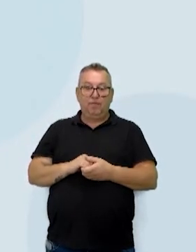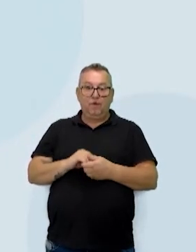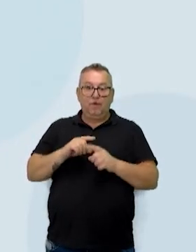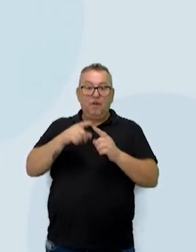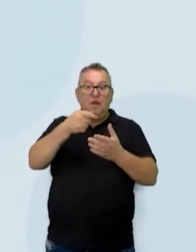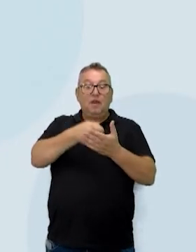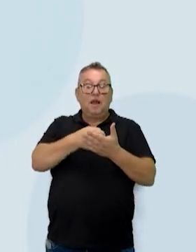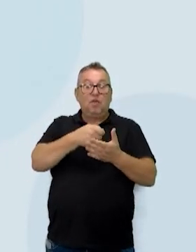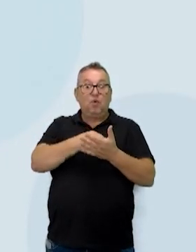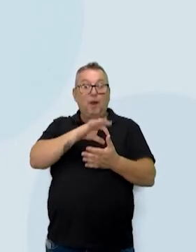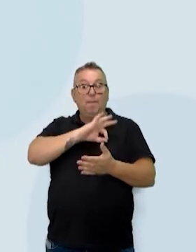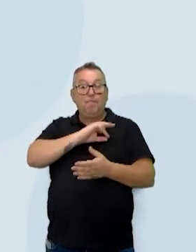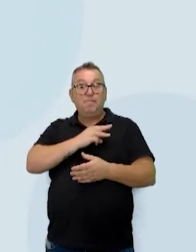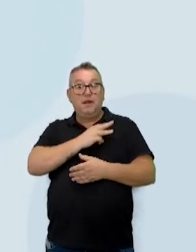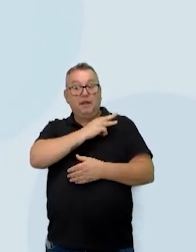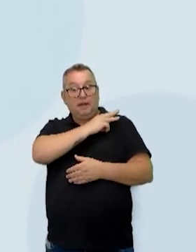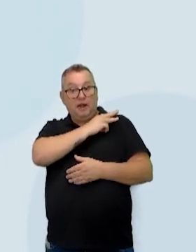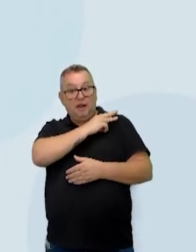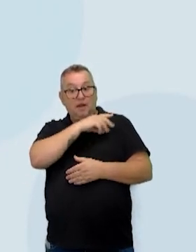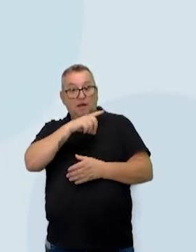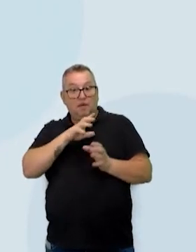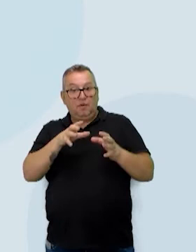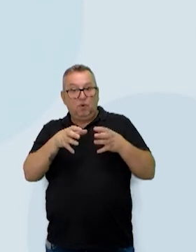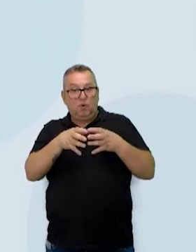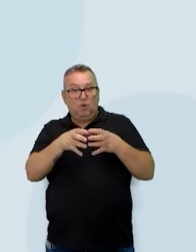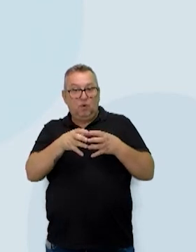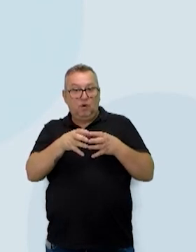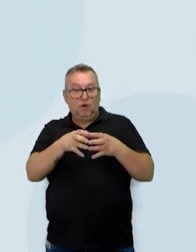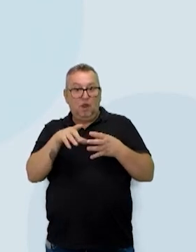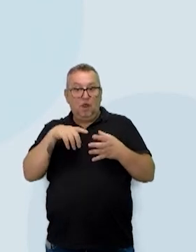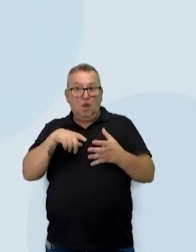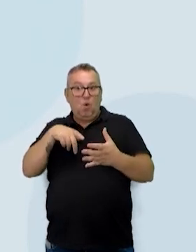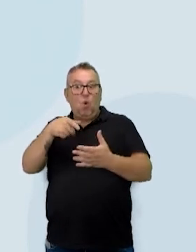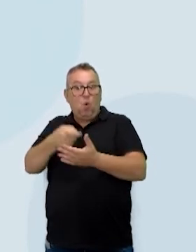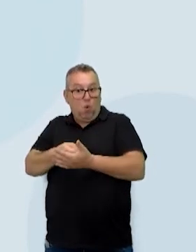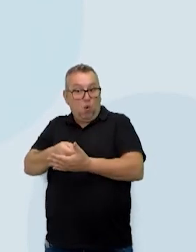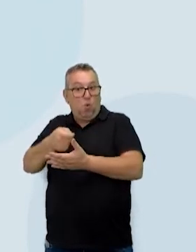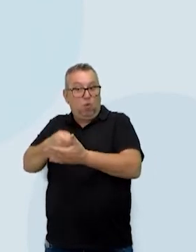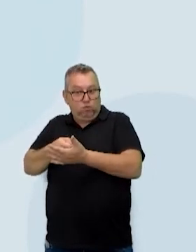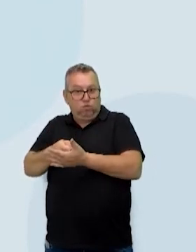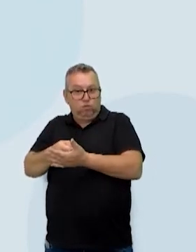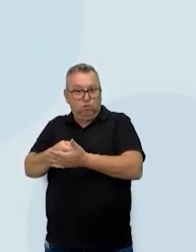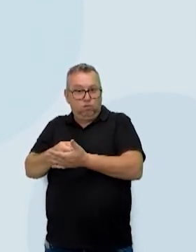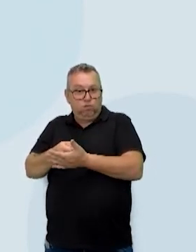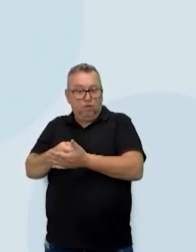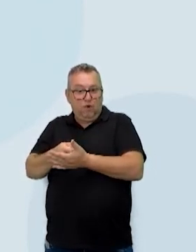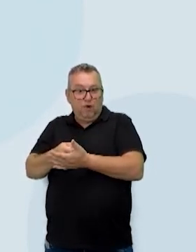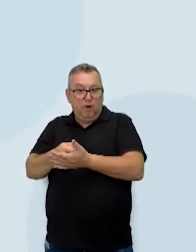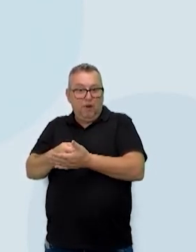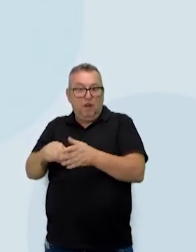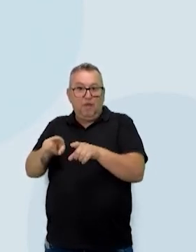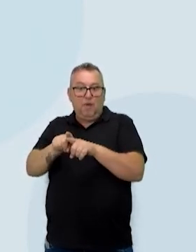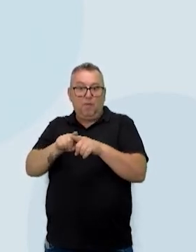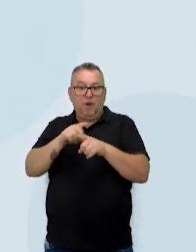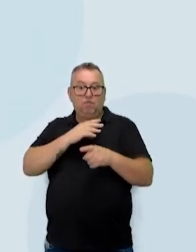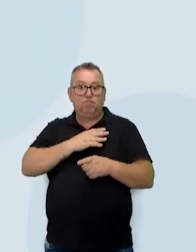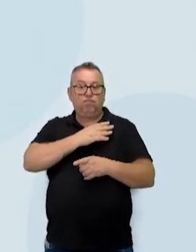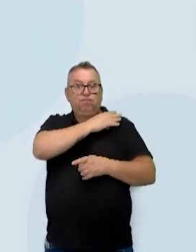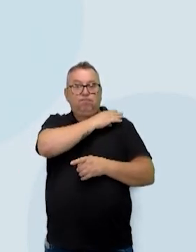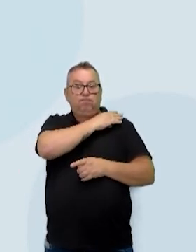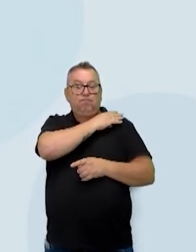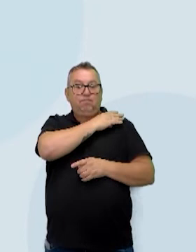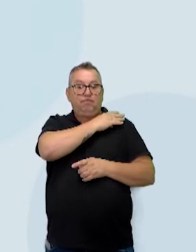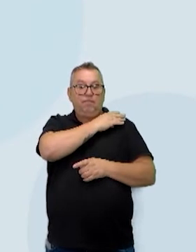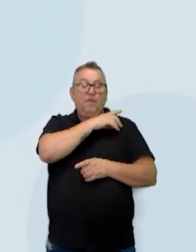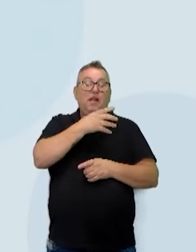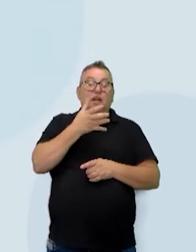ditadura militar, a gente tinha dois grupos de militares, os linha dura e os generais, que queriam que a